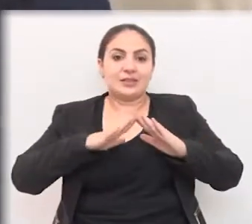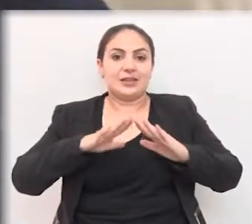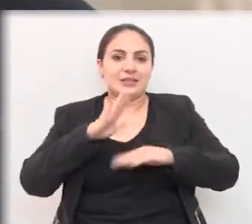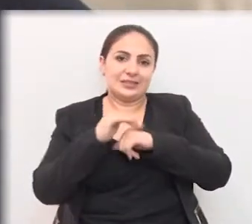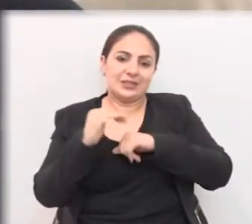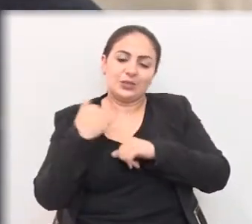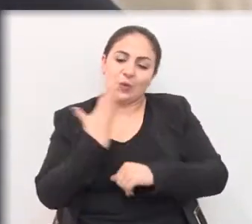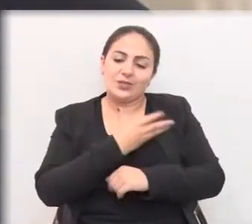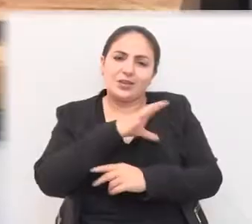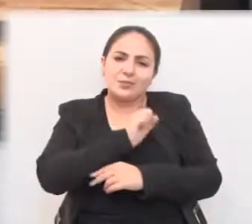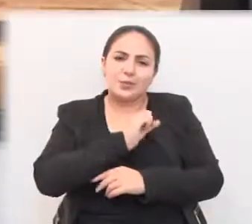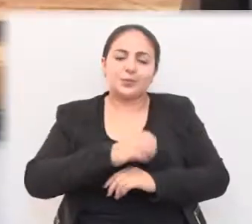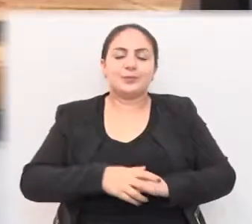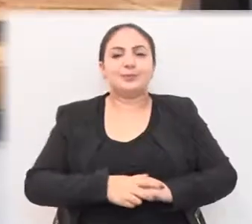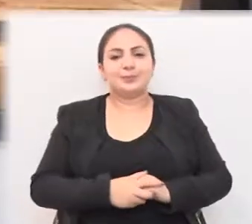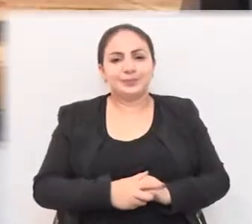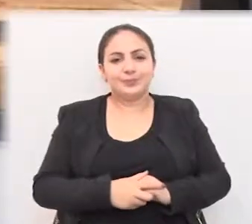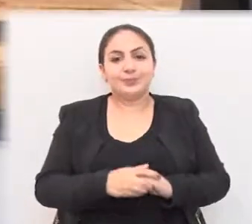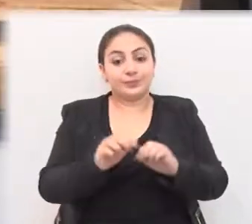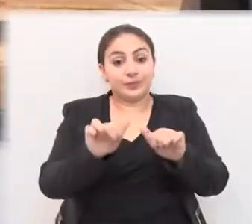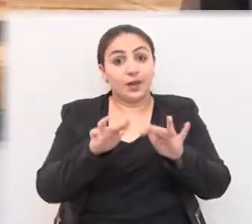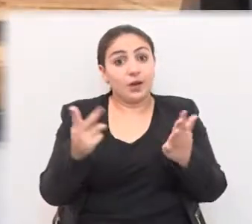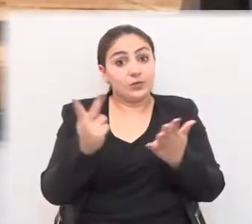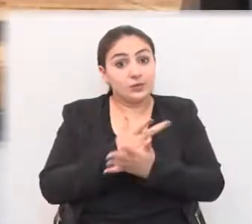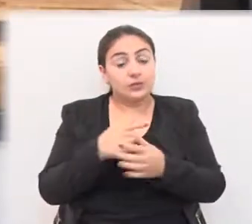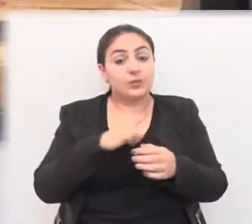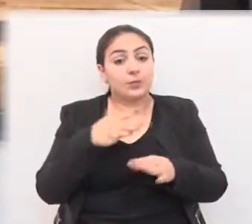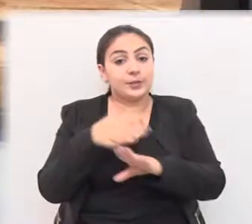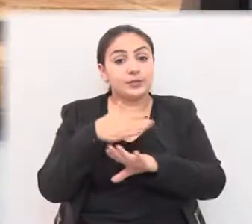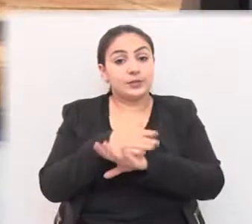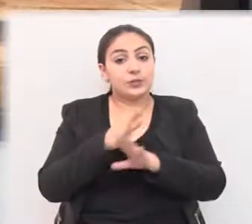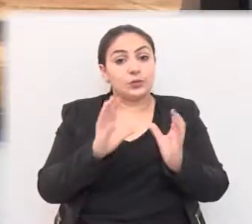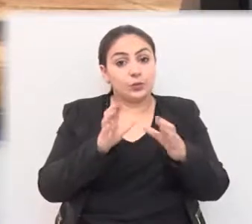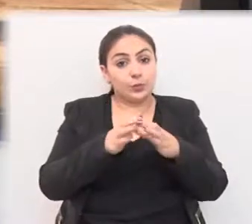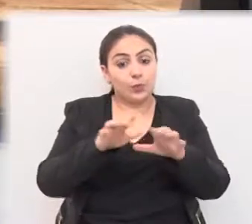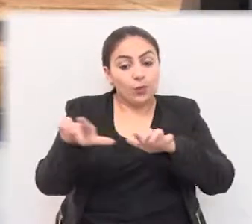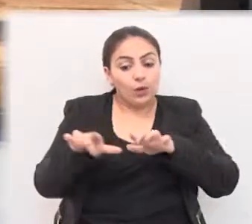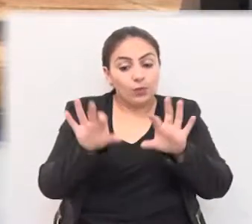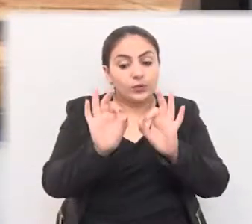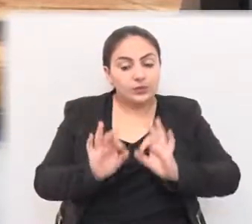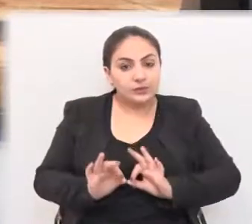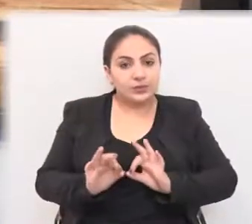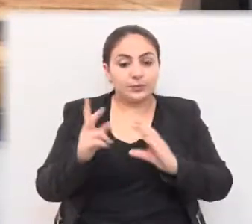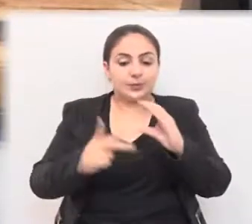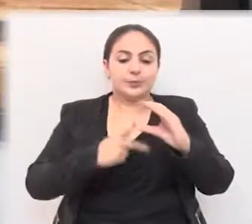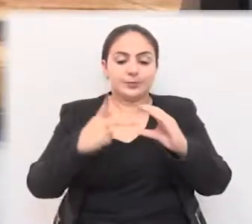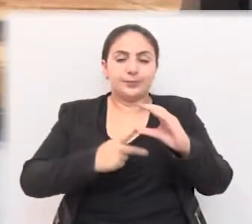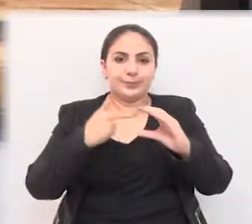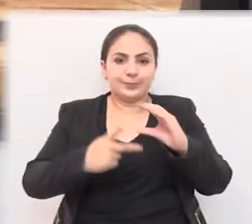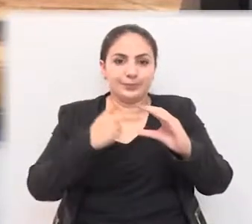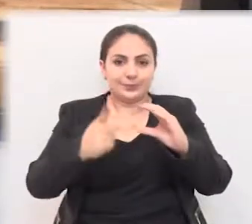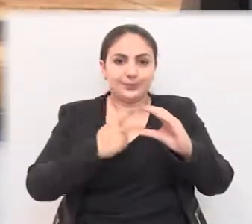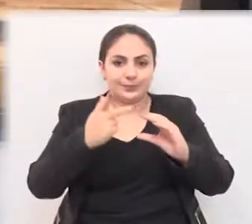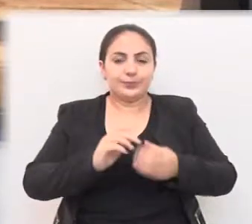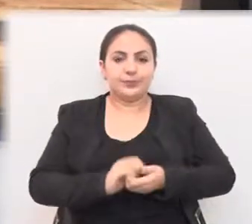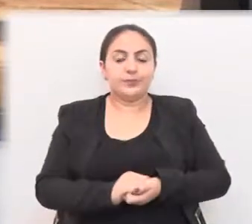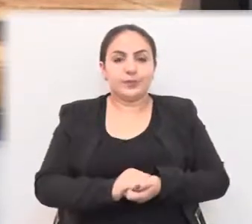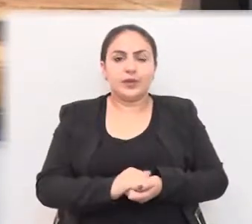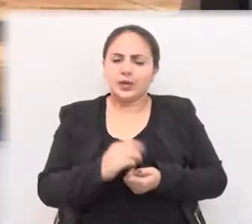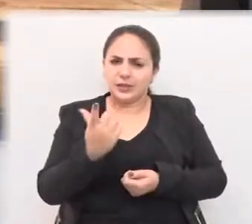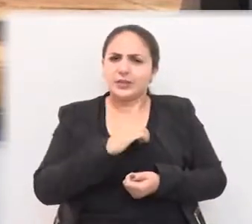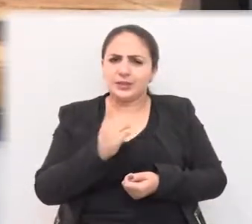querida, que nós amamos tanto. A solenidade contou com a presença de uma comitiva local organizada pela Câmara de